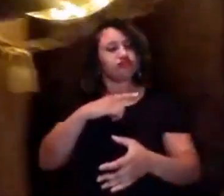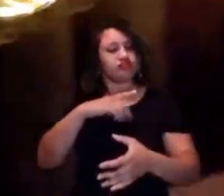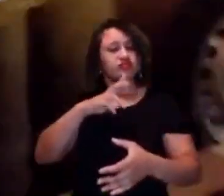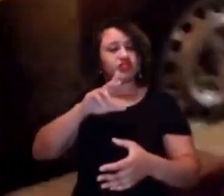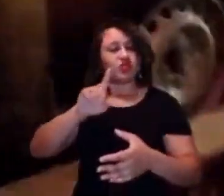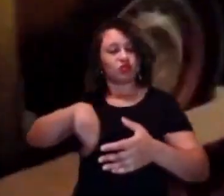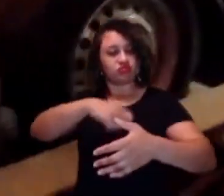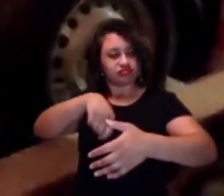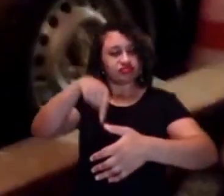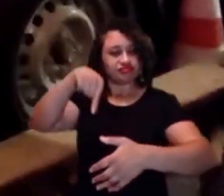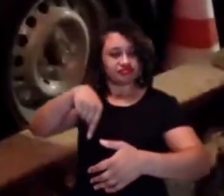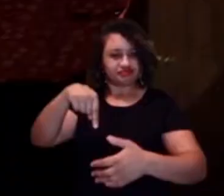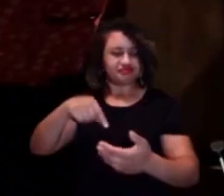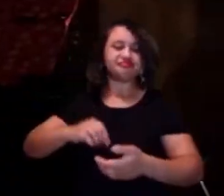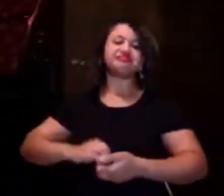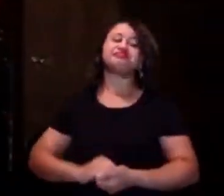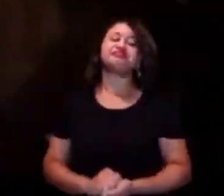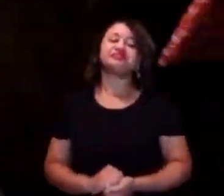compartimento.